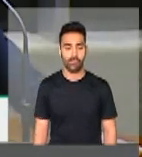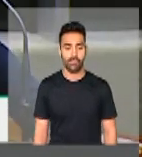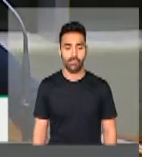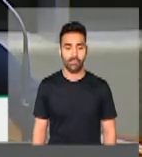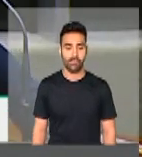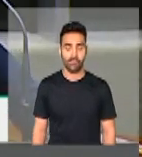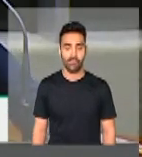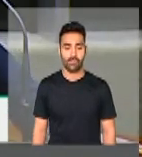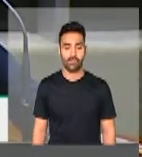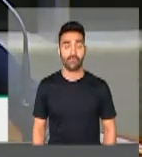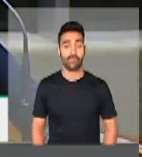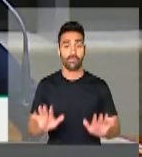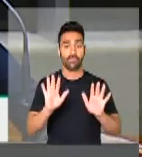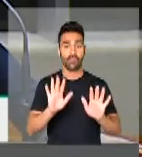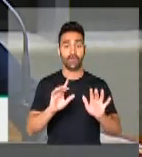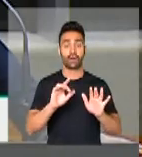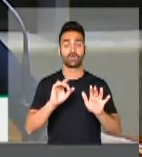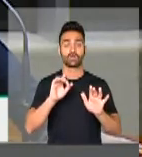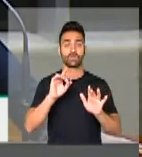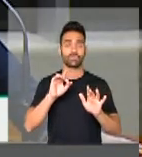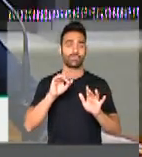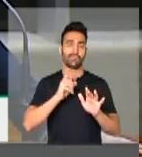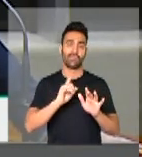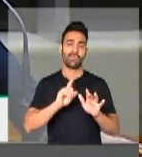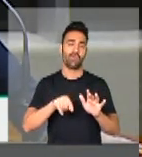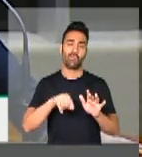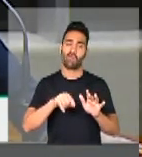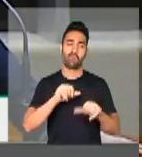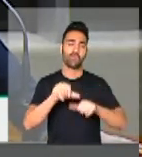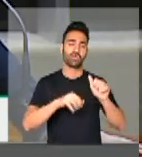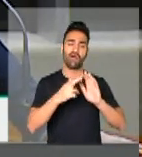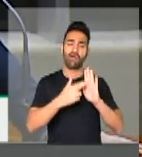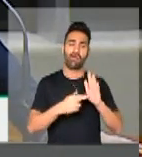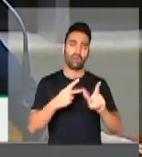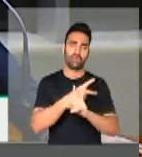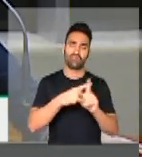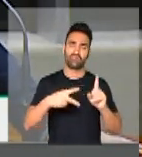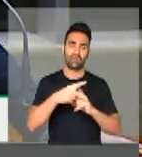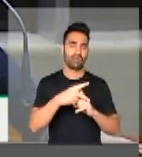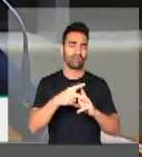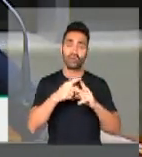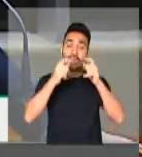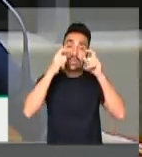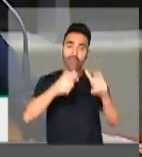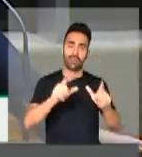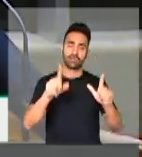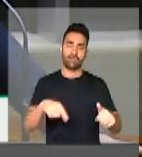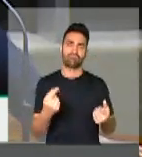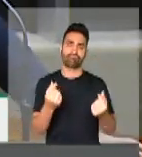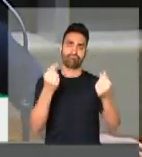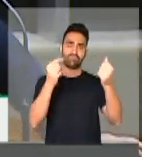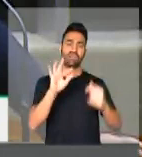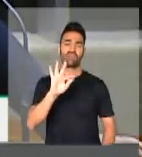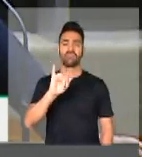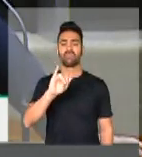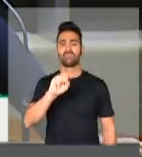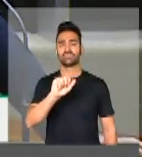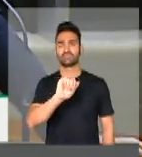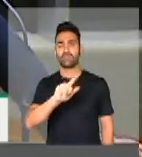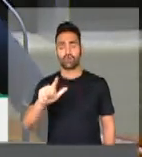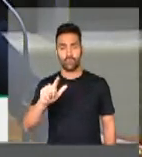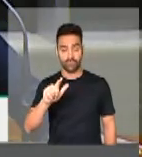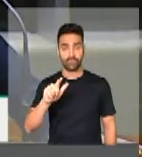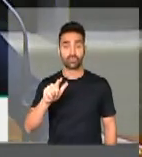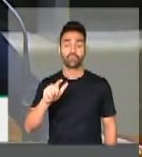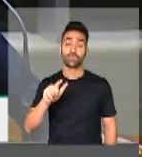o objetivo de reforma fiscal do que propriamente de reforma da Previdência. Nós podemos dizer que a Procuradoria Fazendária mostra hoje algo em